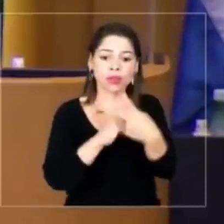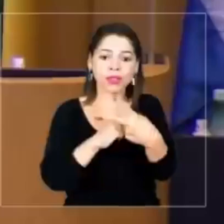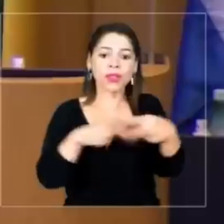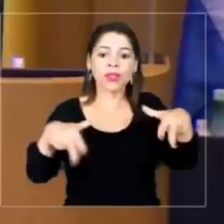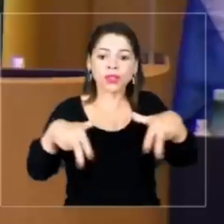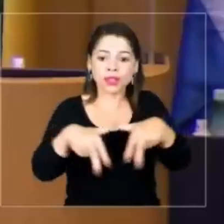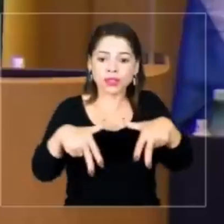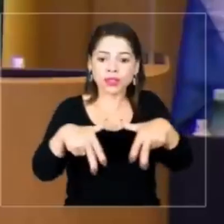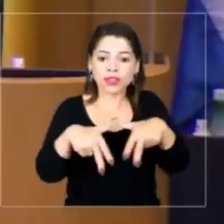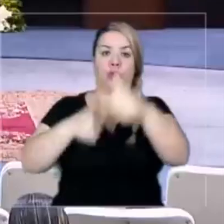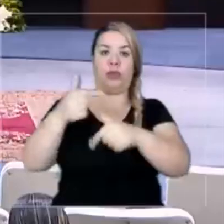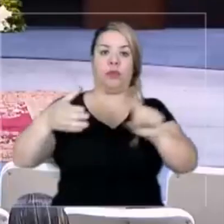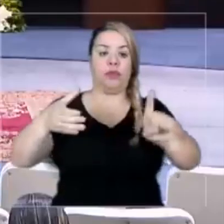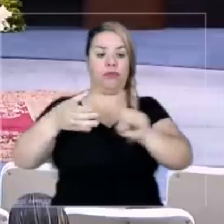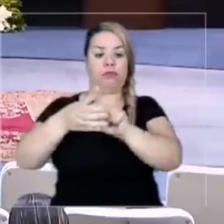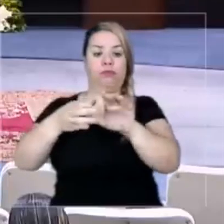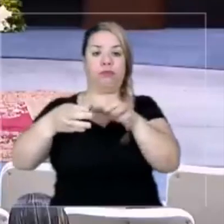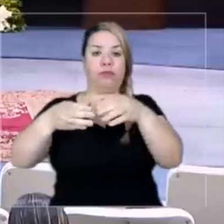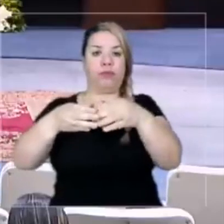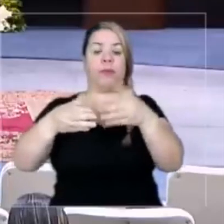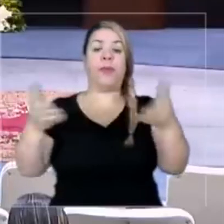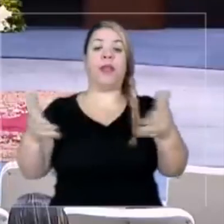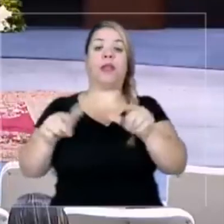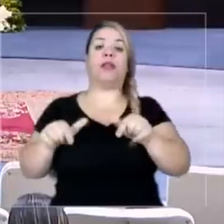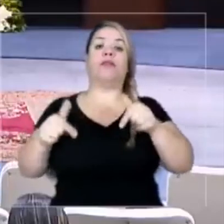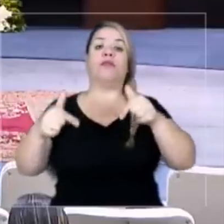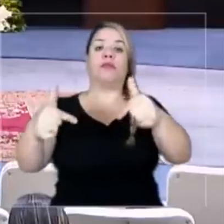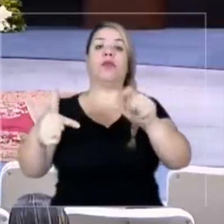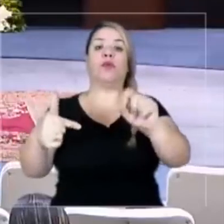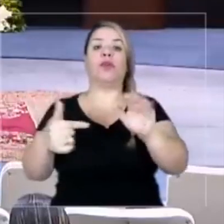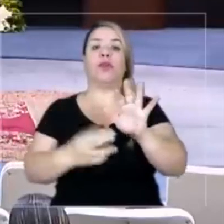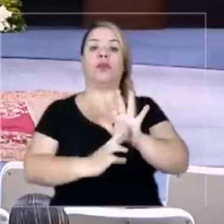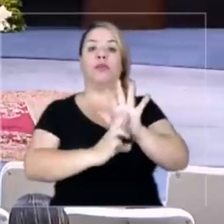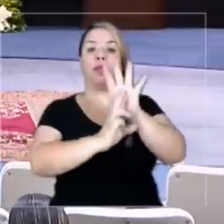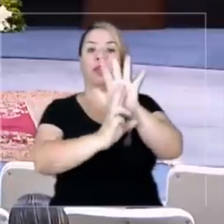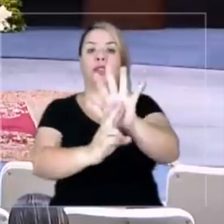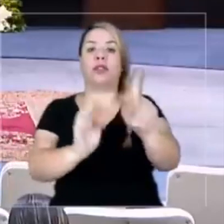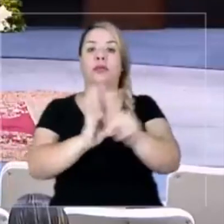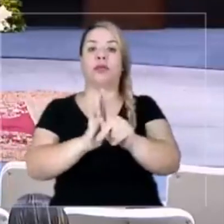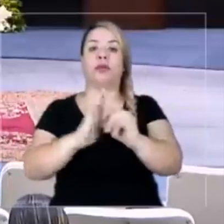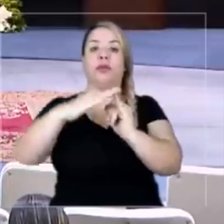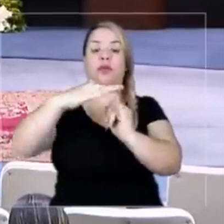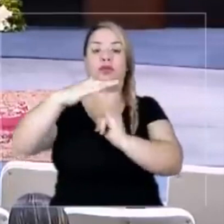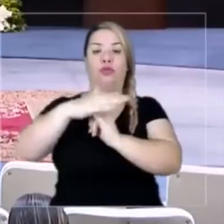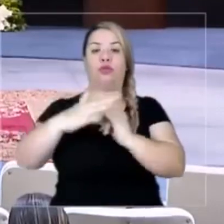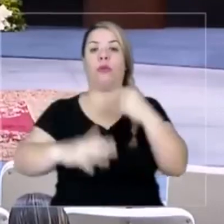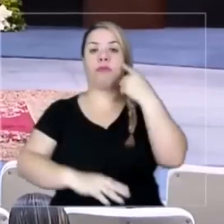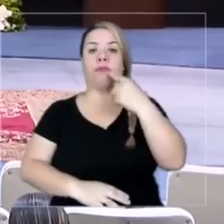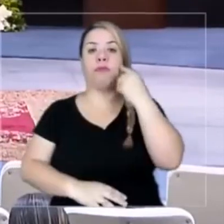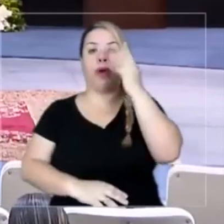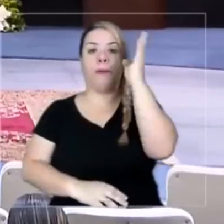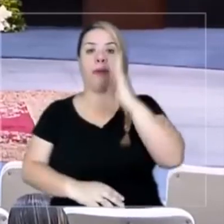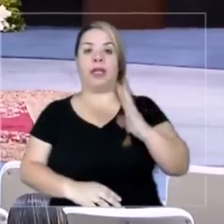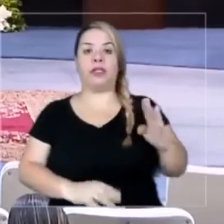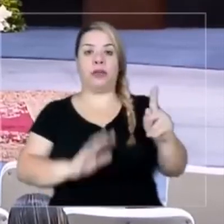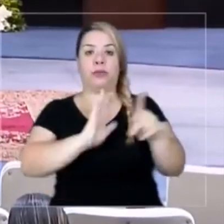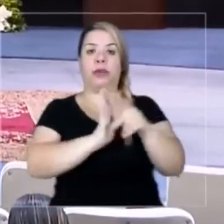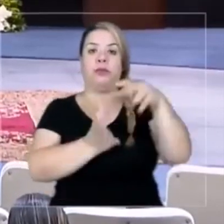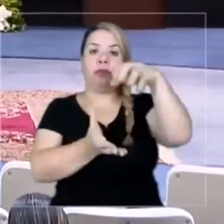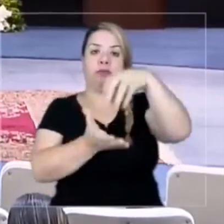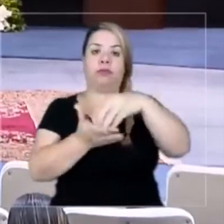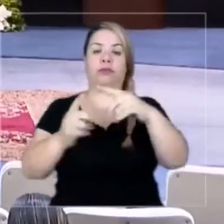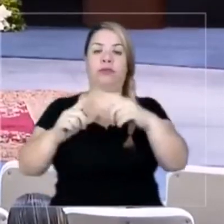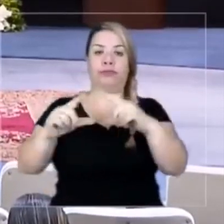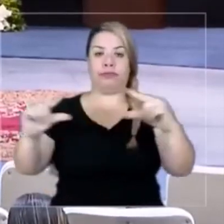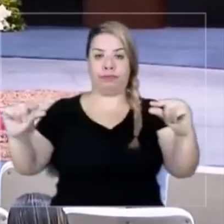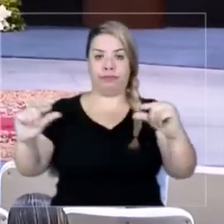Conselho Nacional de Justiça. Também estiveram presentes à posse a presidente do Supremo Tribunal Federal, ministra Rosa Weber, a